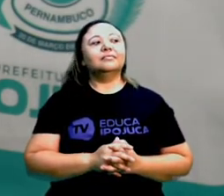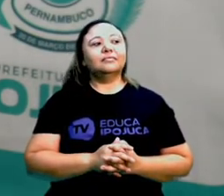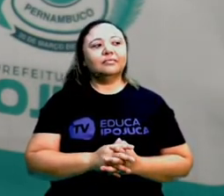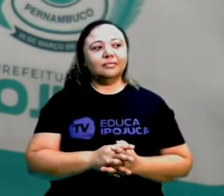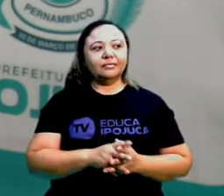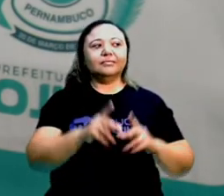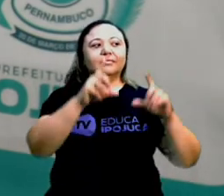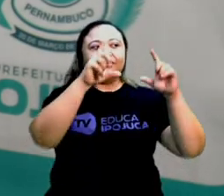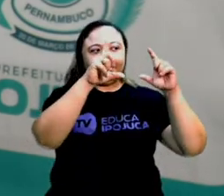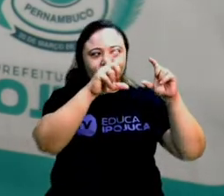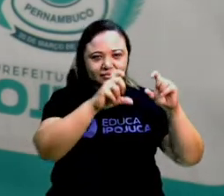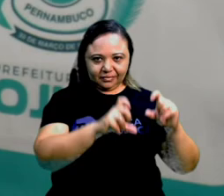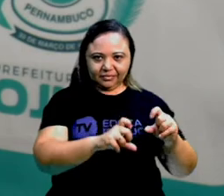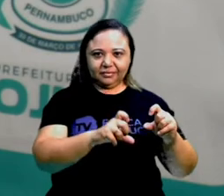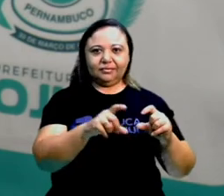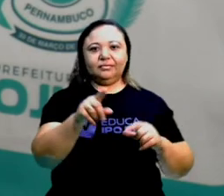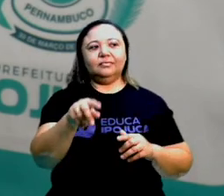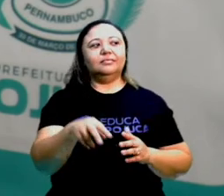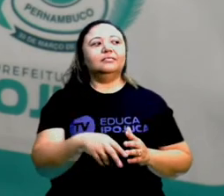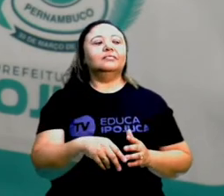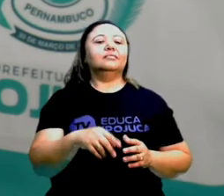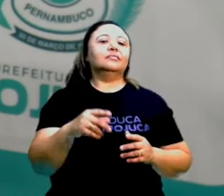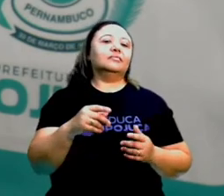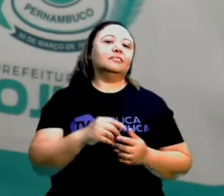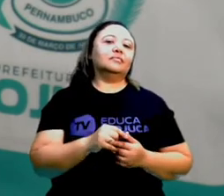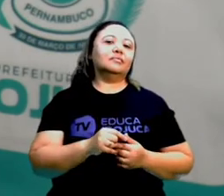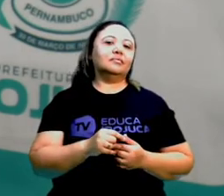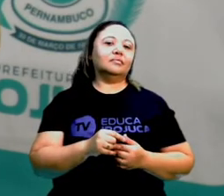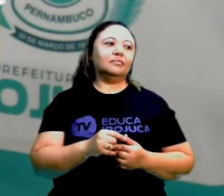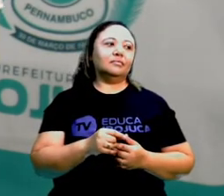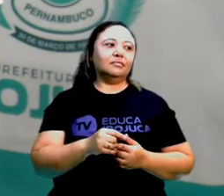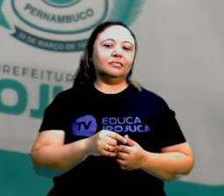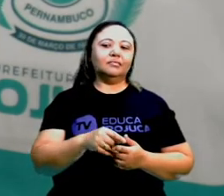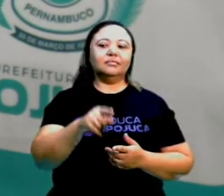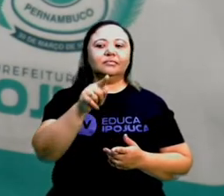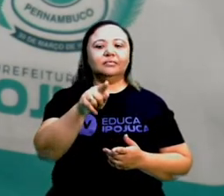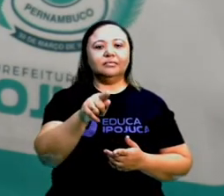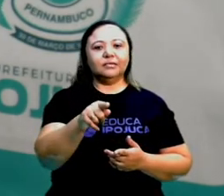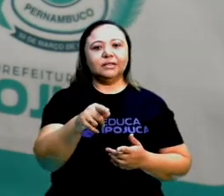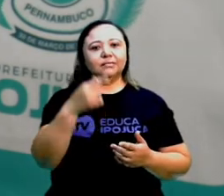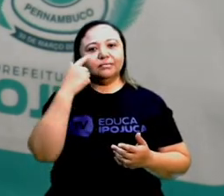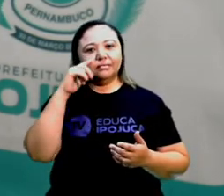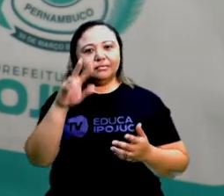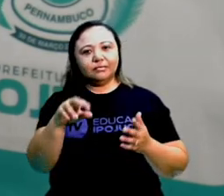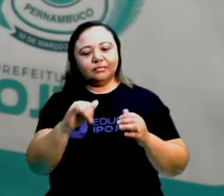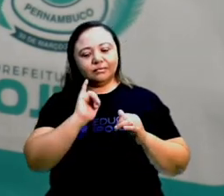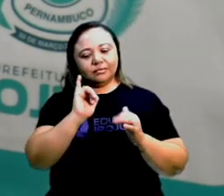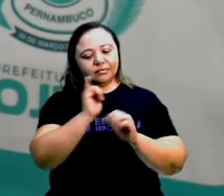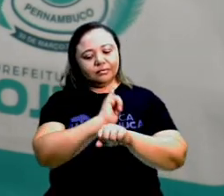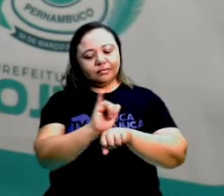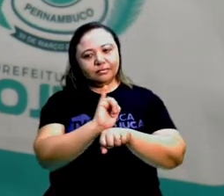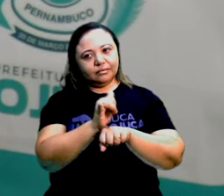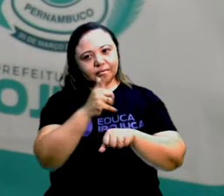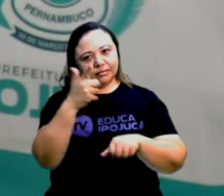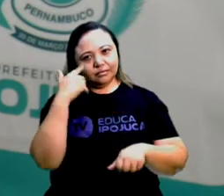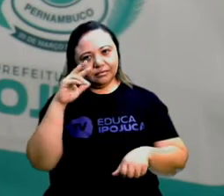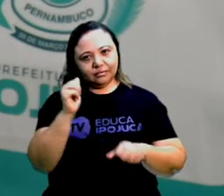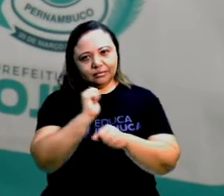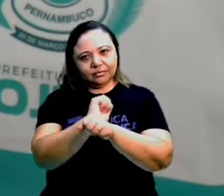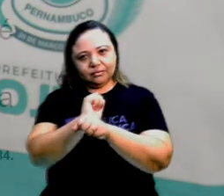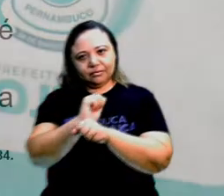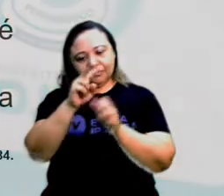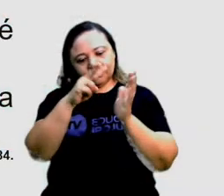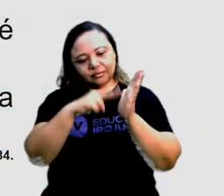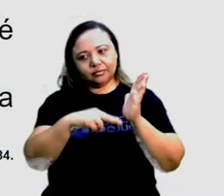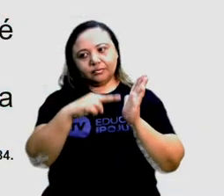Tira uma foto ou vocês podem fazer um print da tela, tá certo? Se estiverem vendo no YouTube, e dá uma